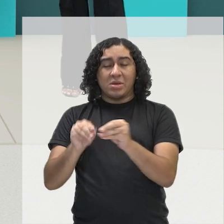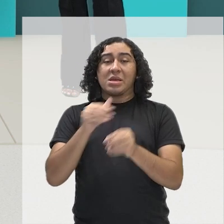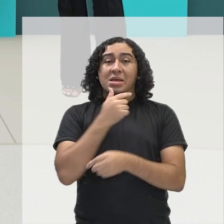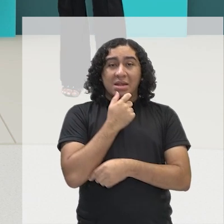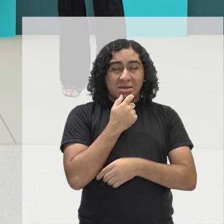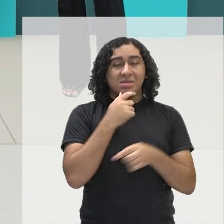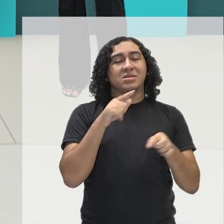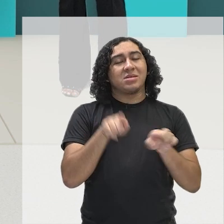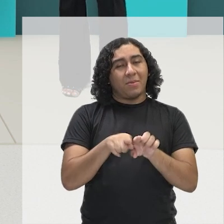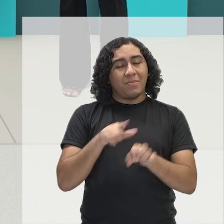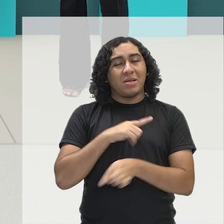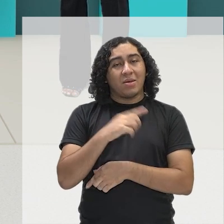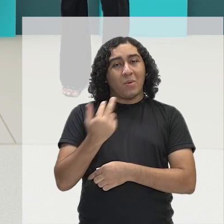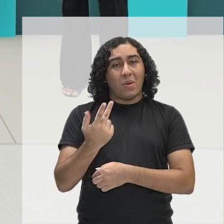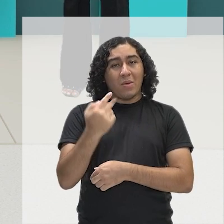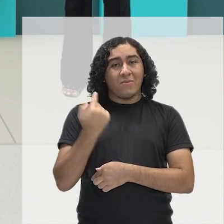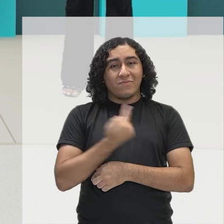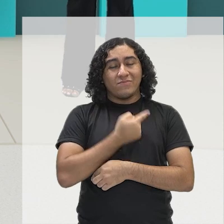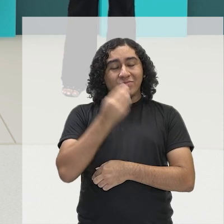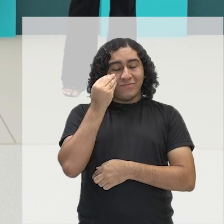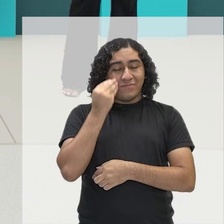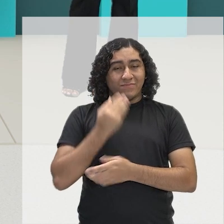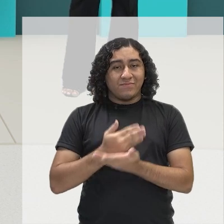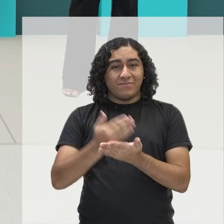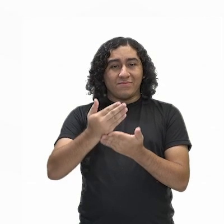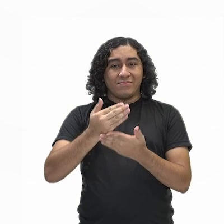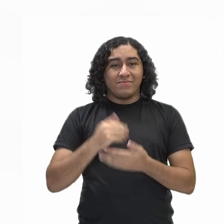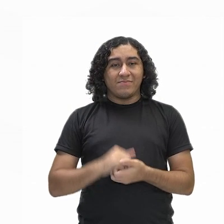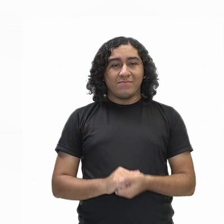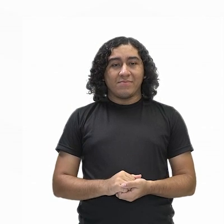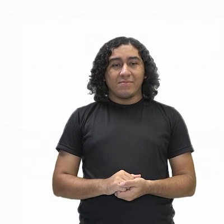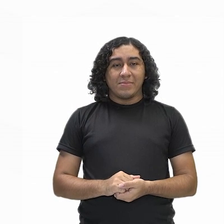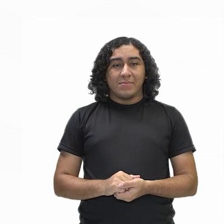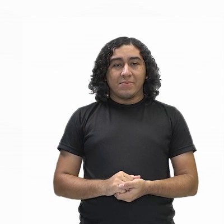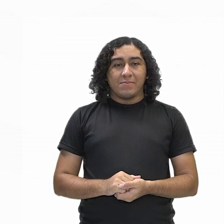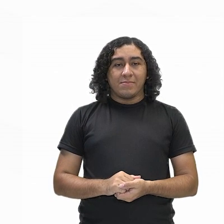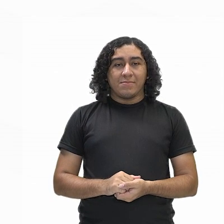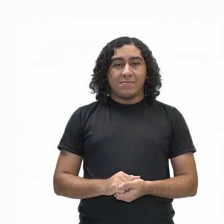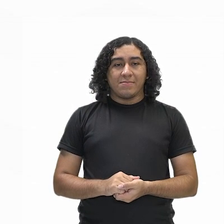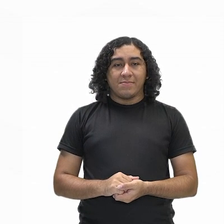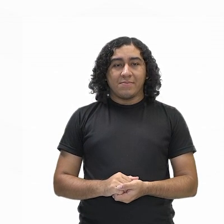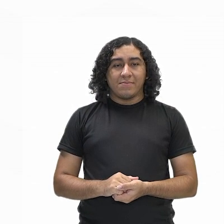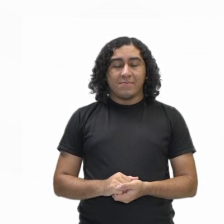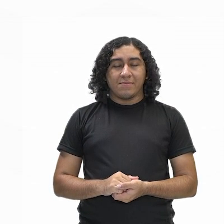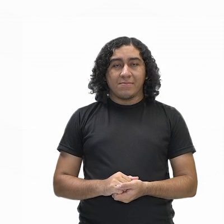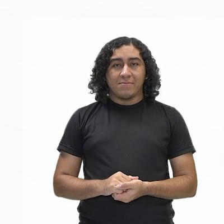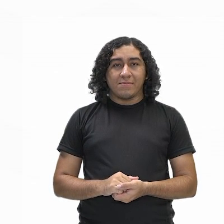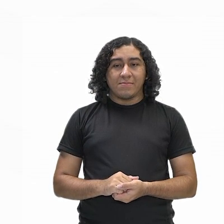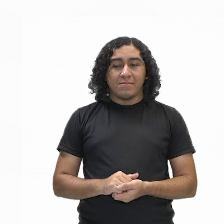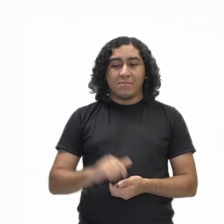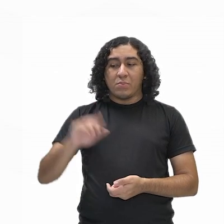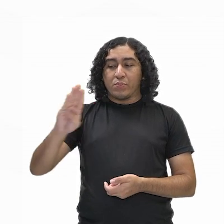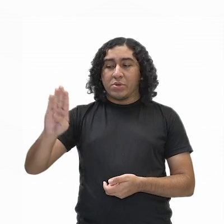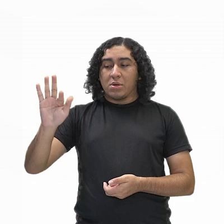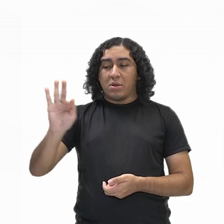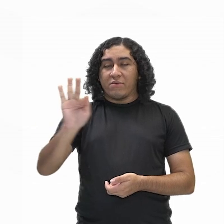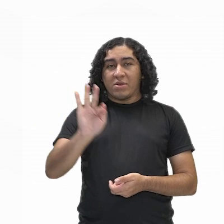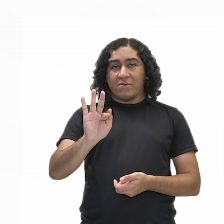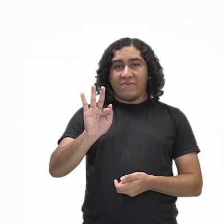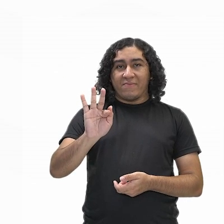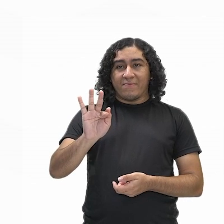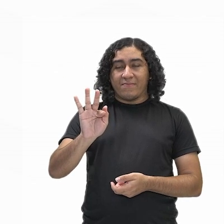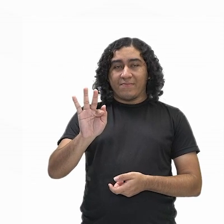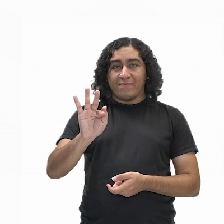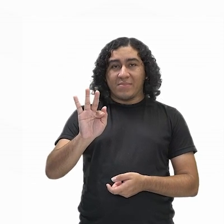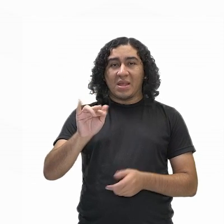nós temos e vamos dar uma olhada em alguns agora. Let's go! Então, olha só, BFF,